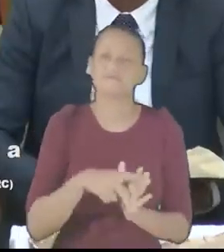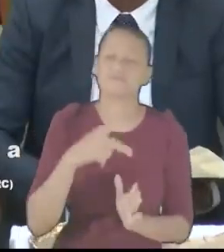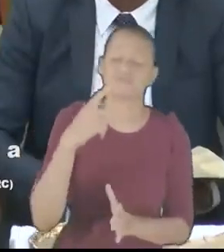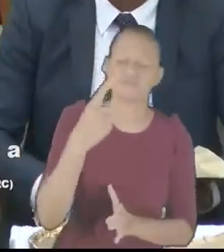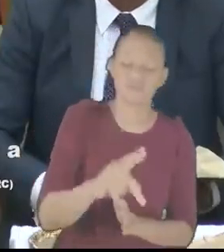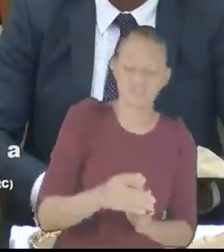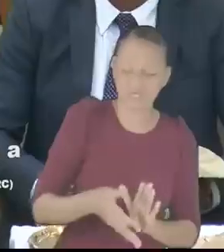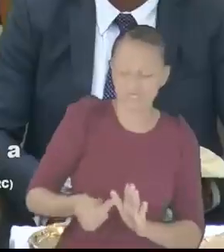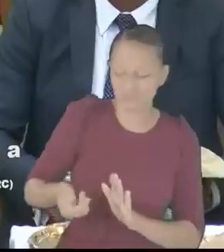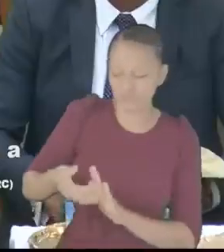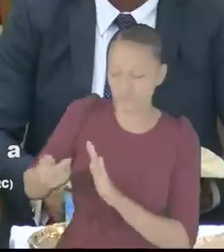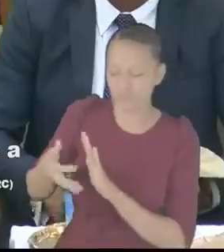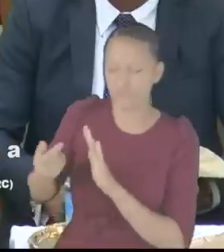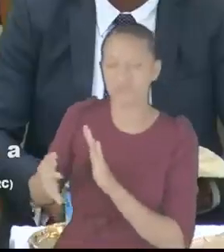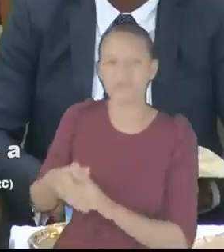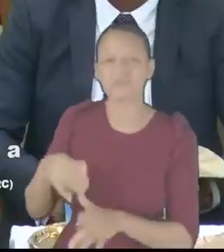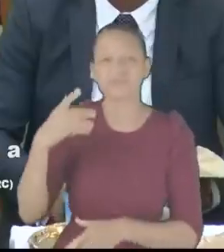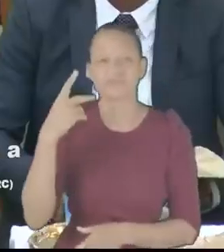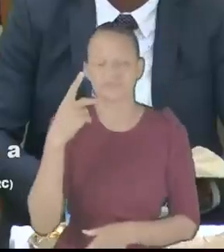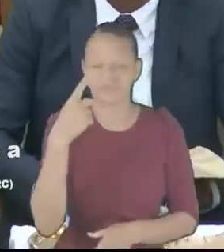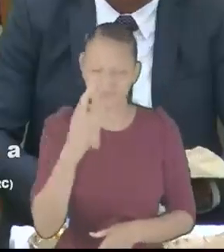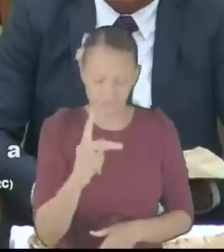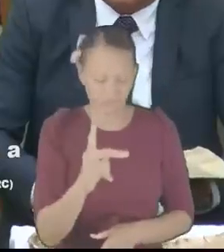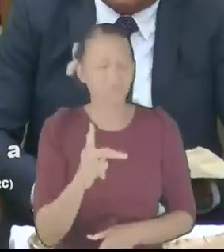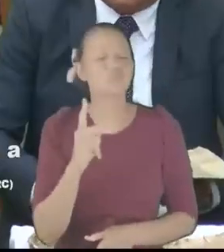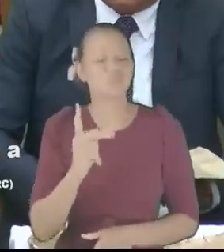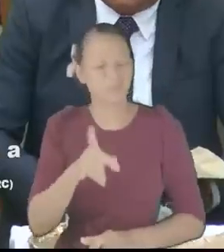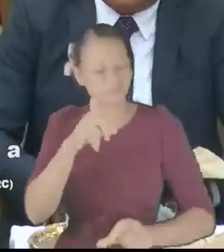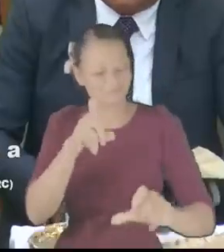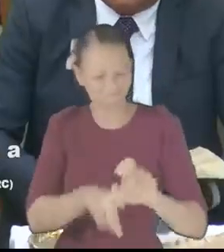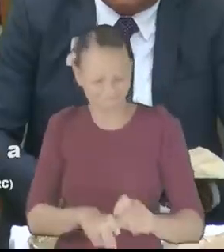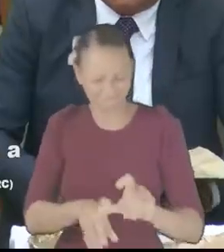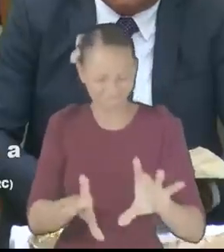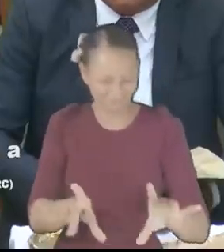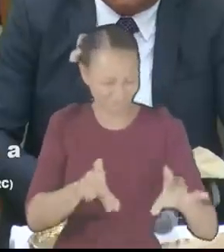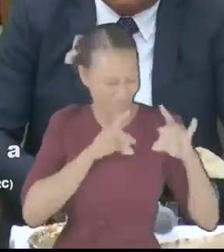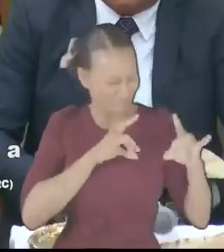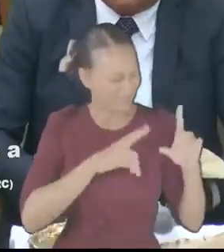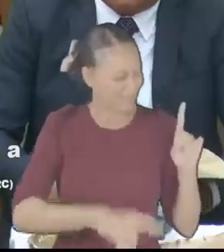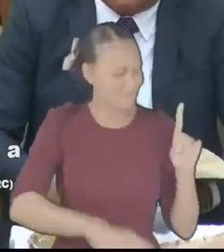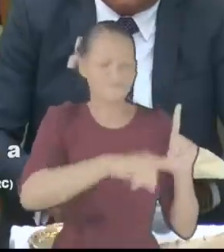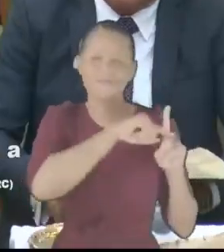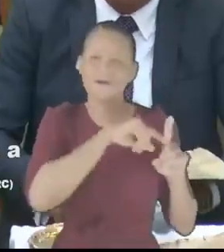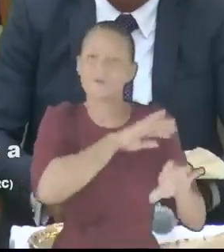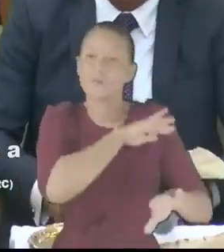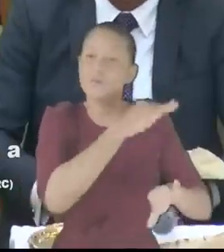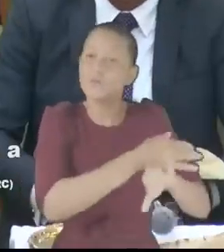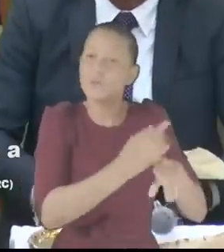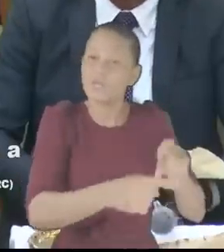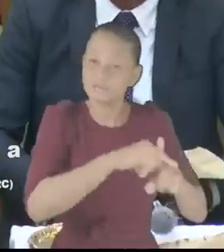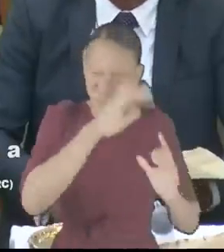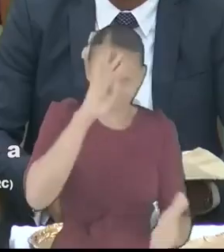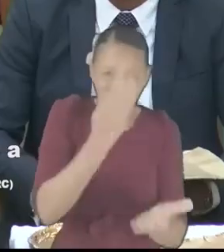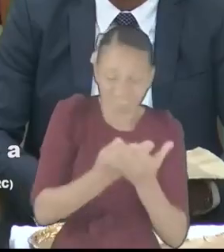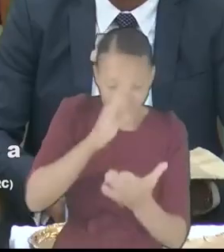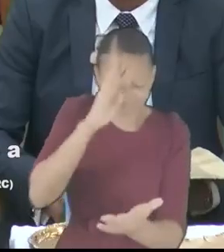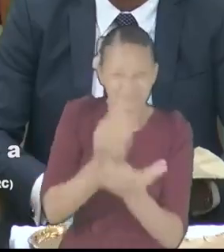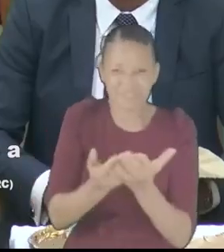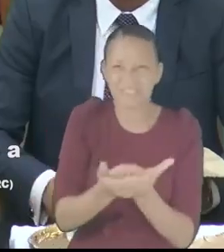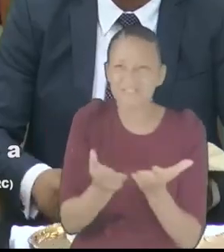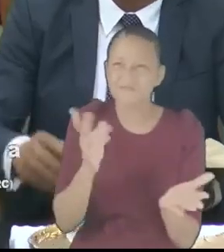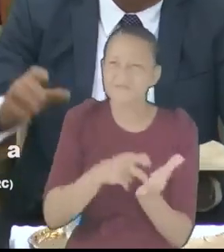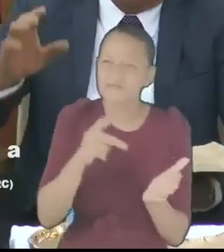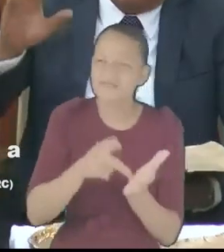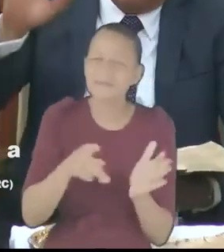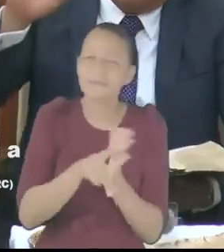foi removida e a tua dívida está pregada na cruz do Calvário. Quem acredita nestas